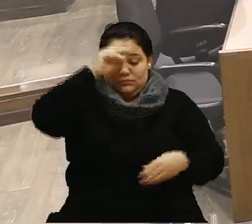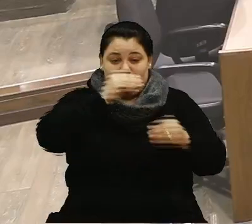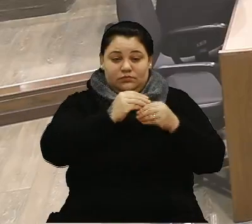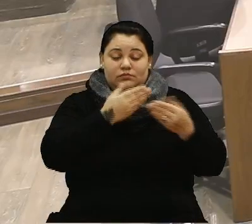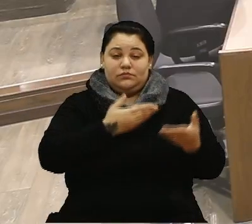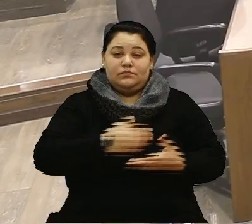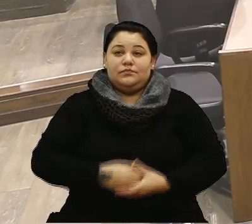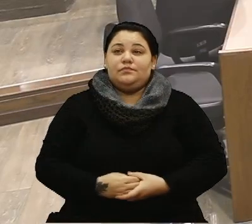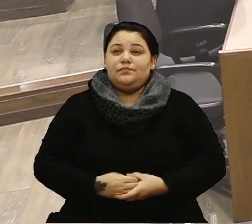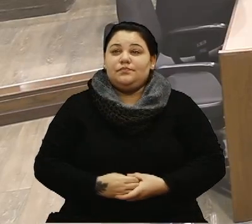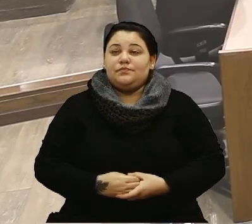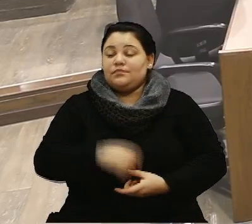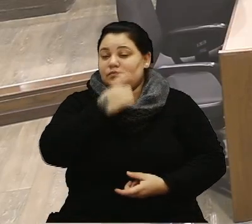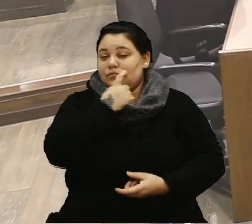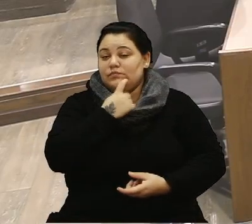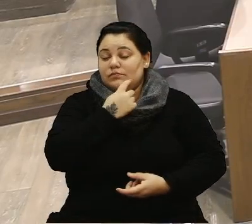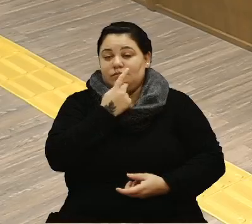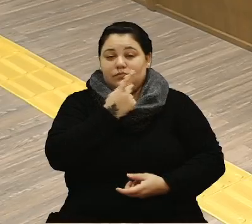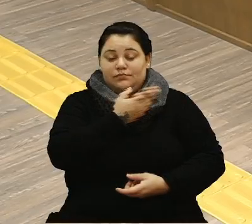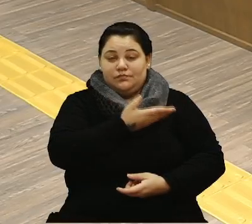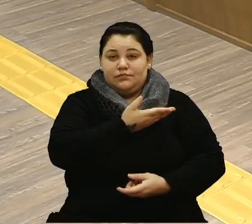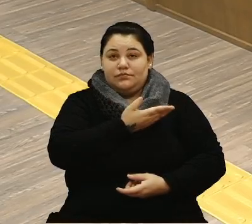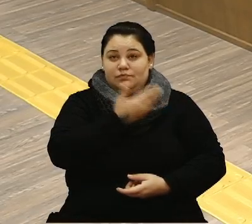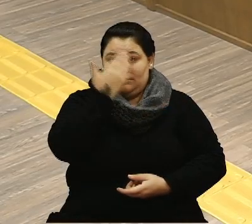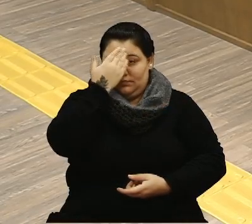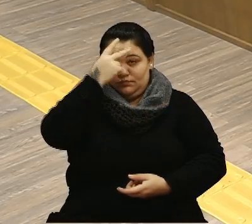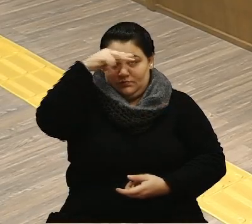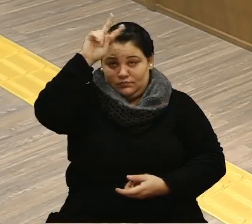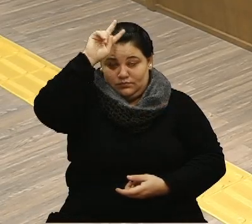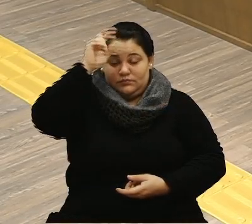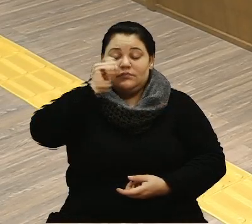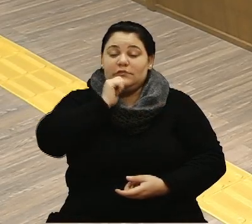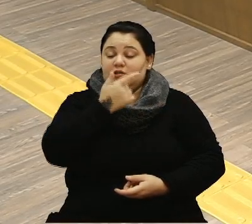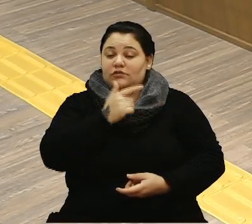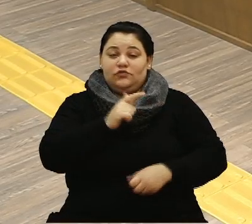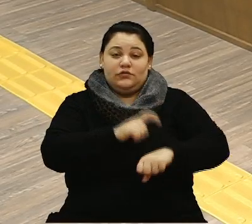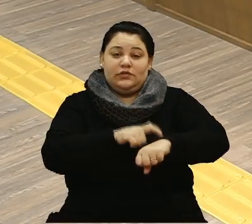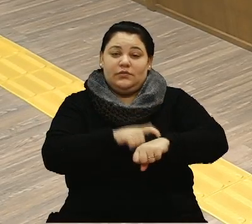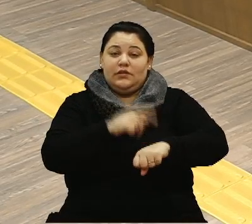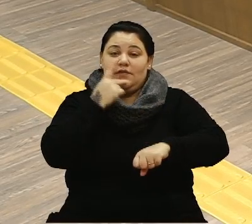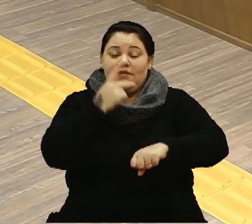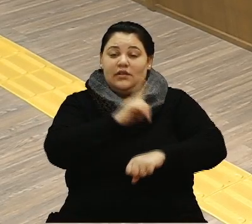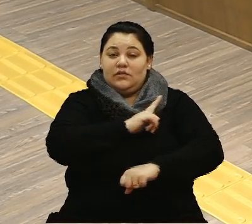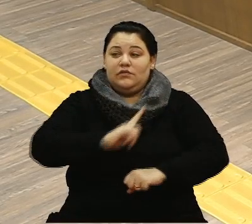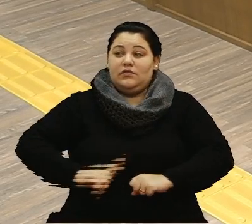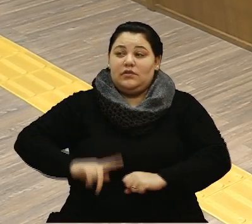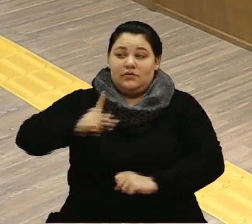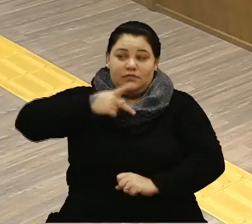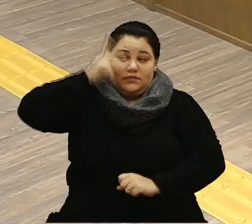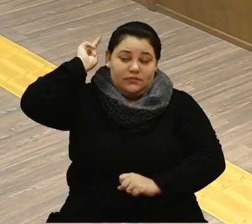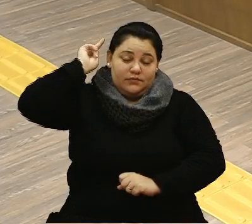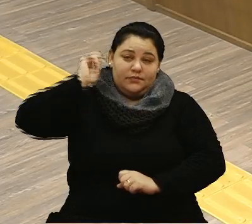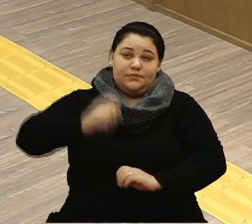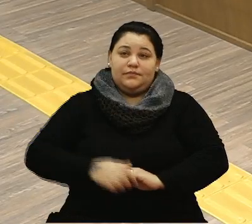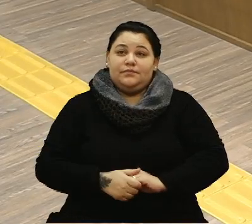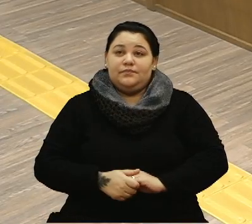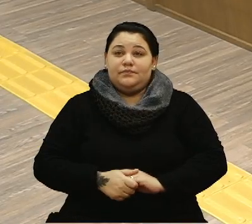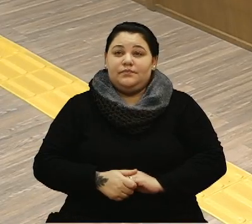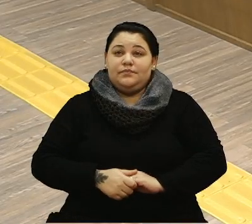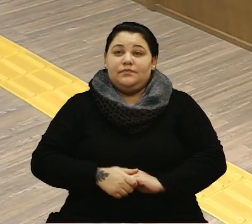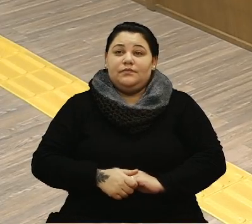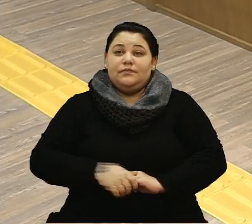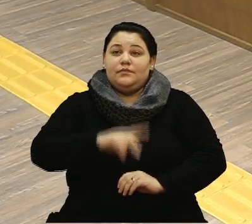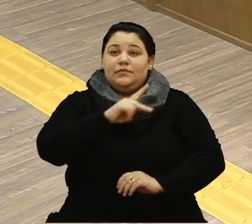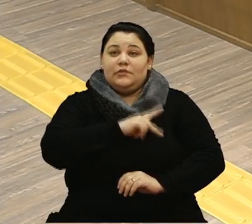Imediato, vereador. Obrigado, vereador Edson da Rosa. Só para não deu tempo ali na fala do nosso colega vereador Iago Morandi, presidente da Comissão